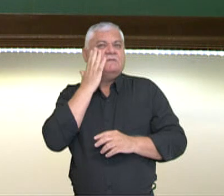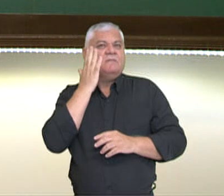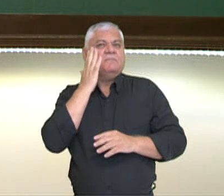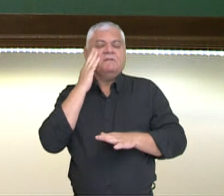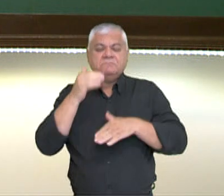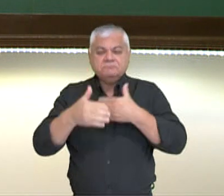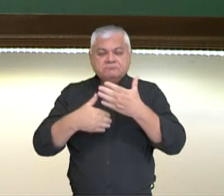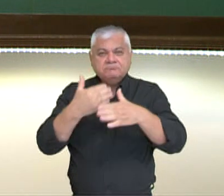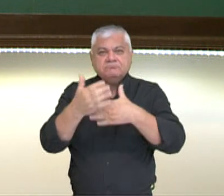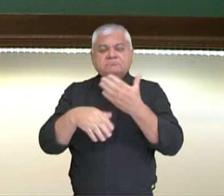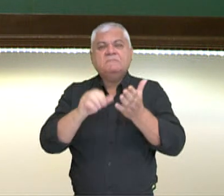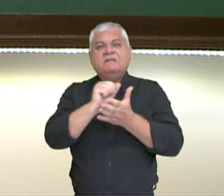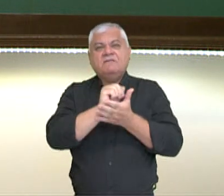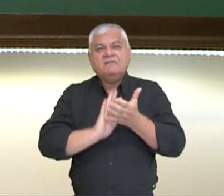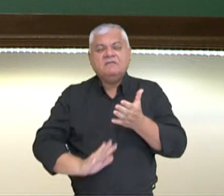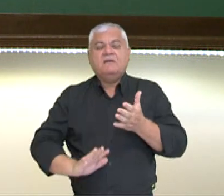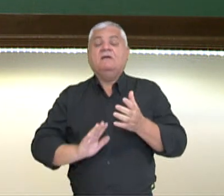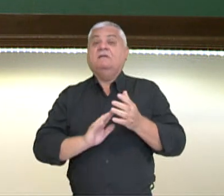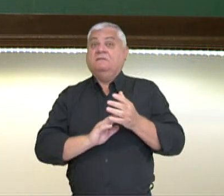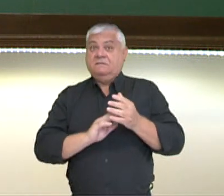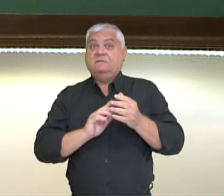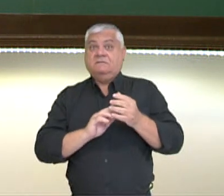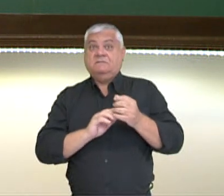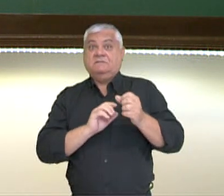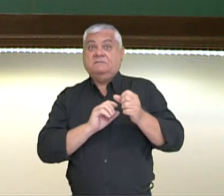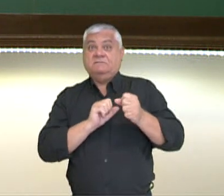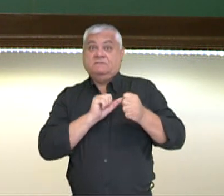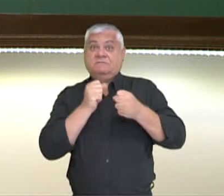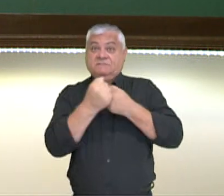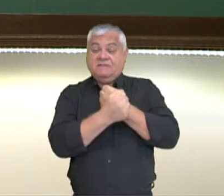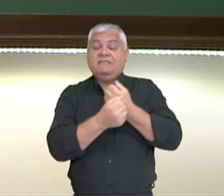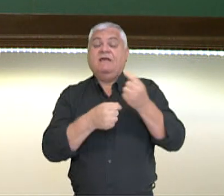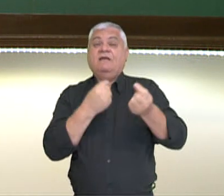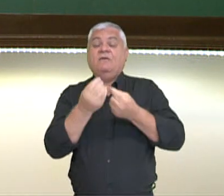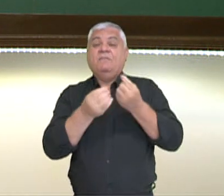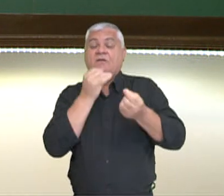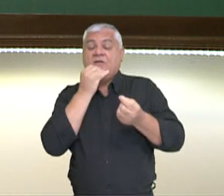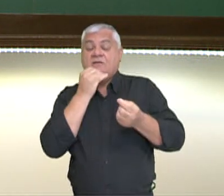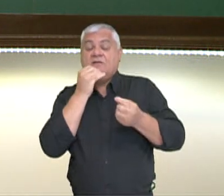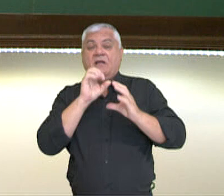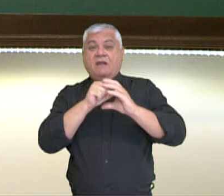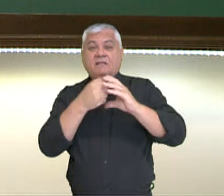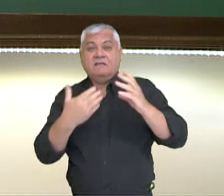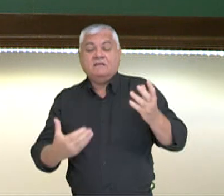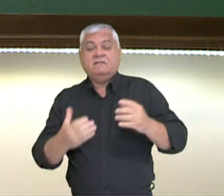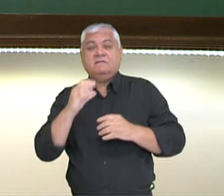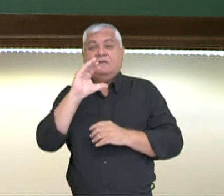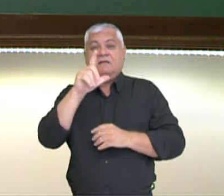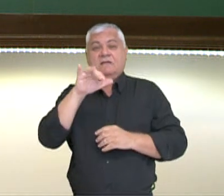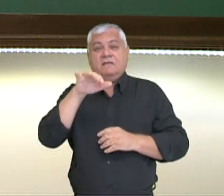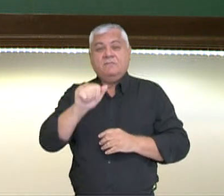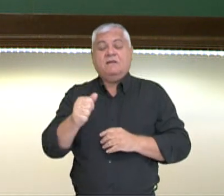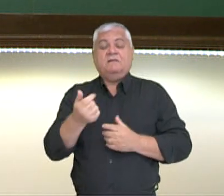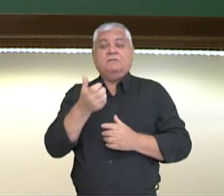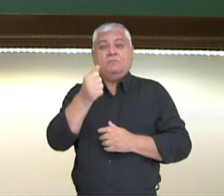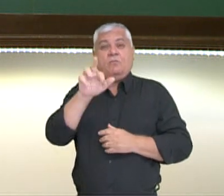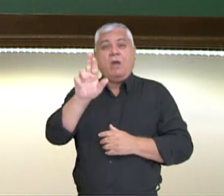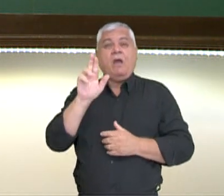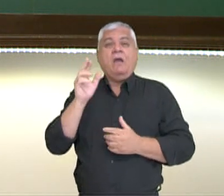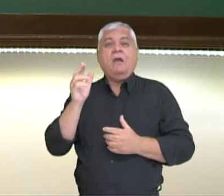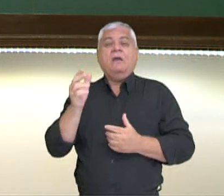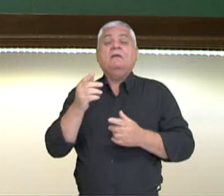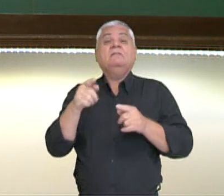das atividades da sociedade. Pensar no clima, pensar nessas características da atmosfera, é